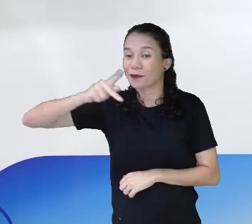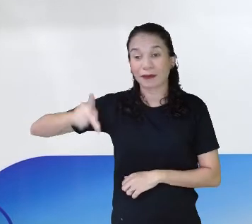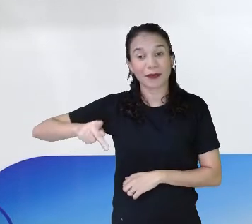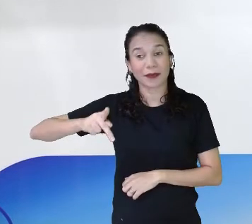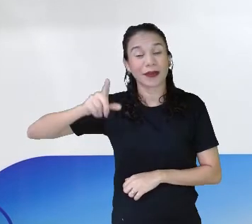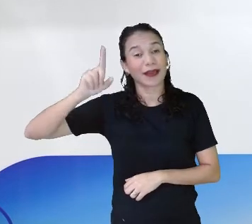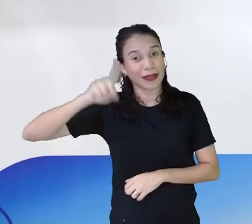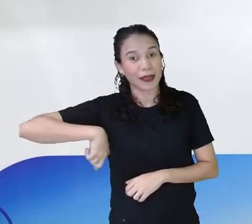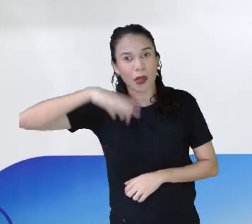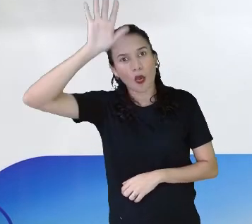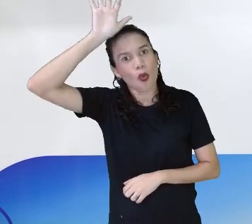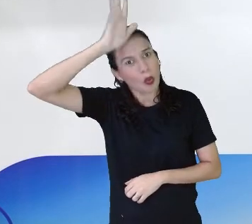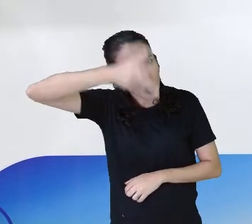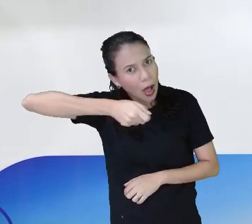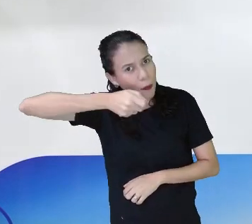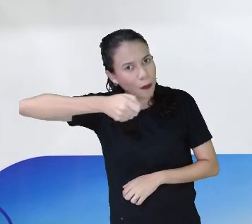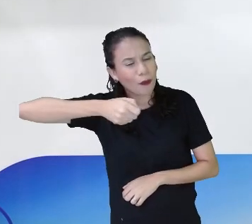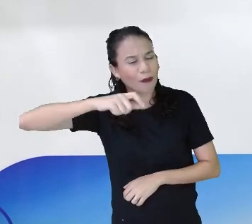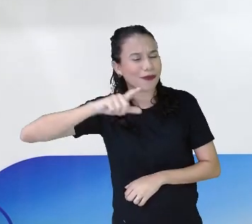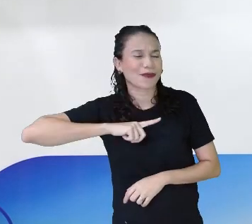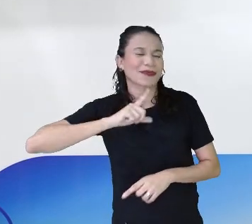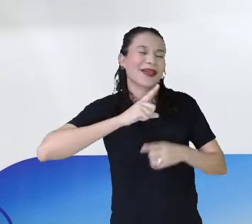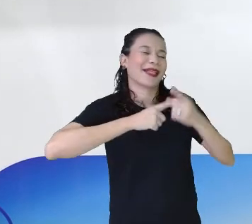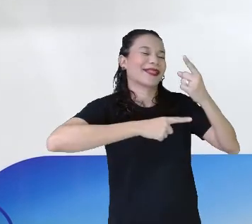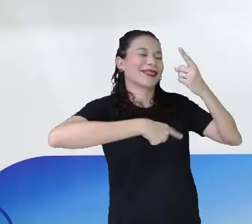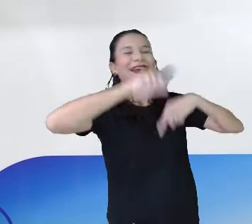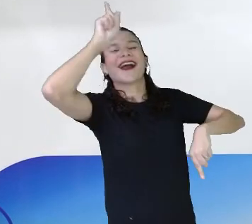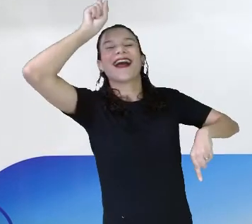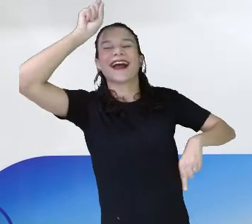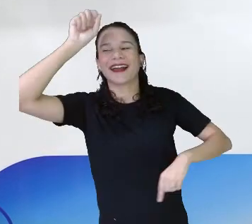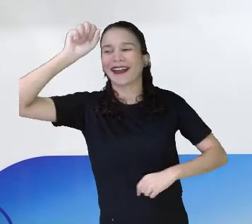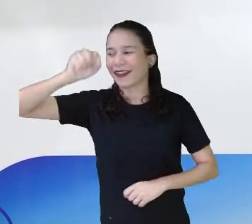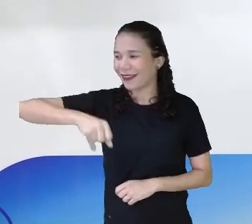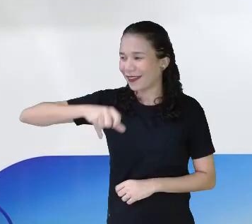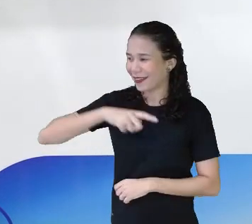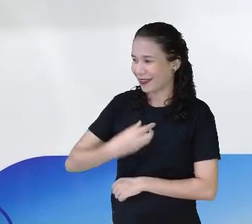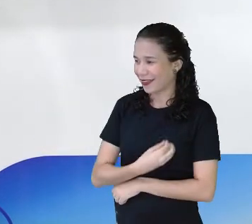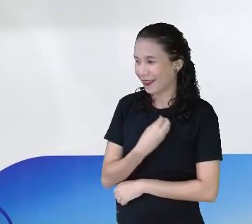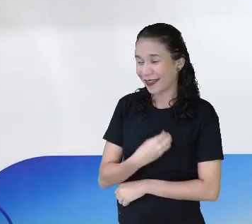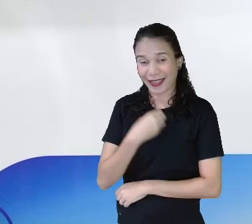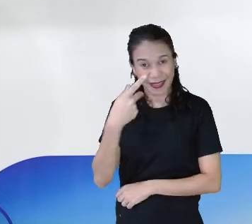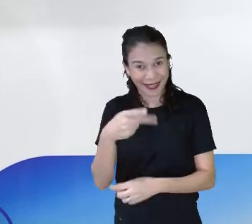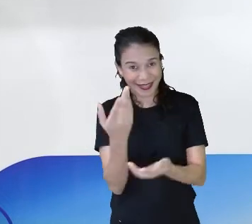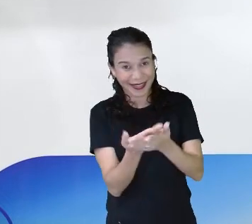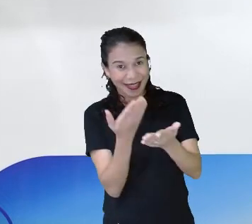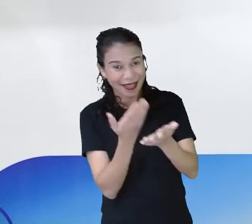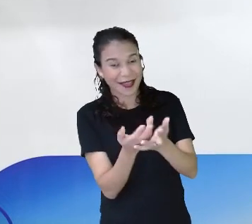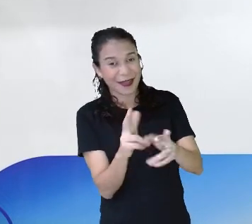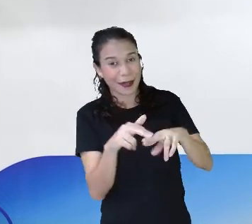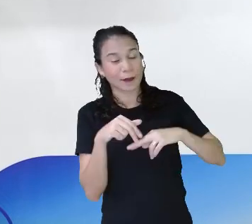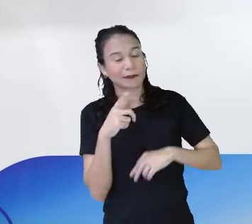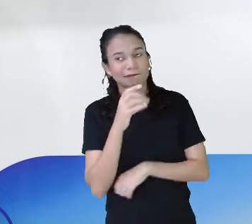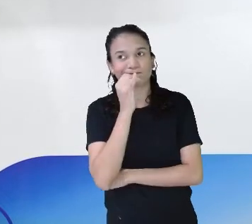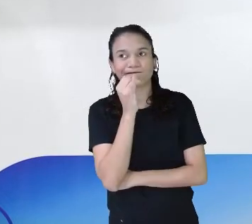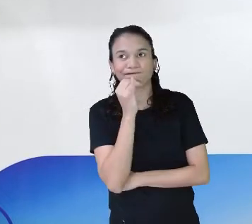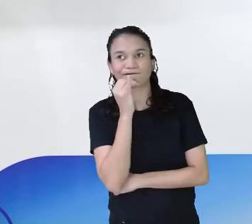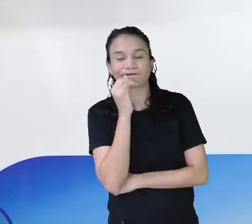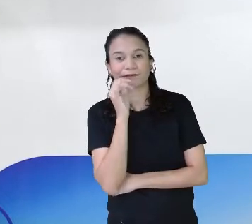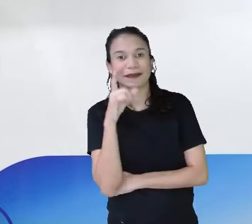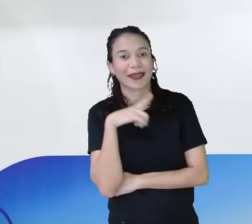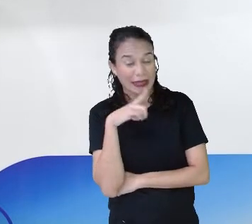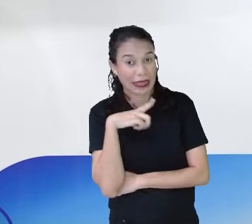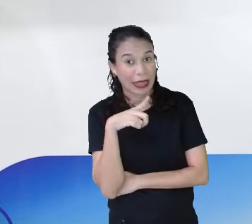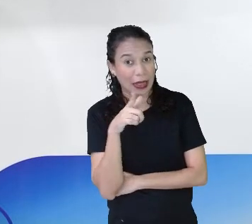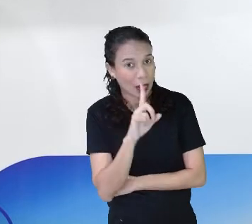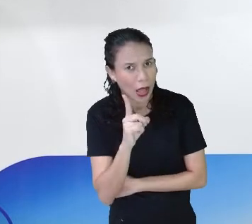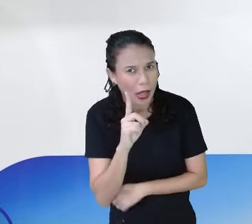que Carijó está fazendo sucesso aqui na aula, né? Porque se eles já nem